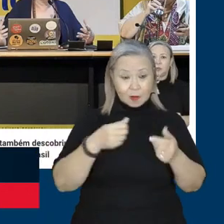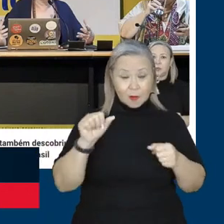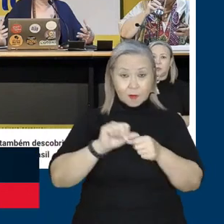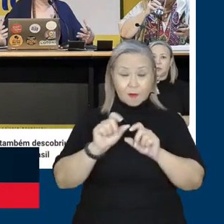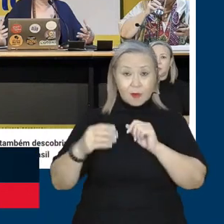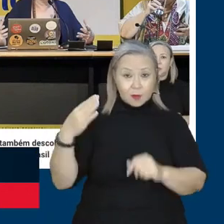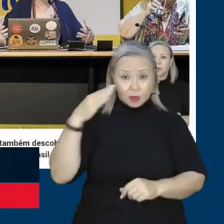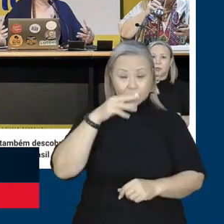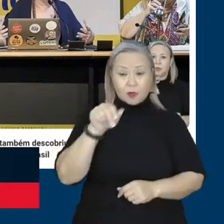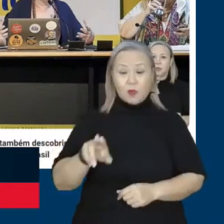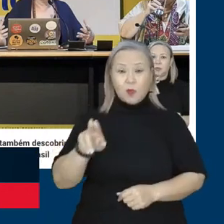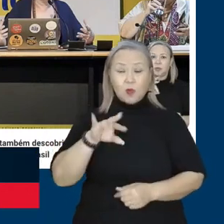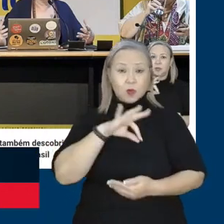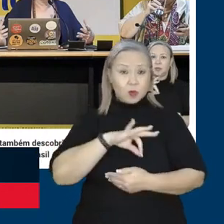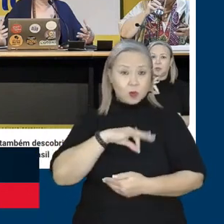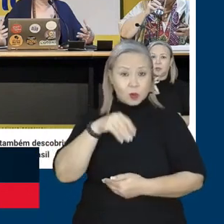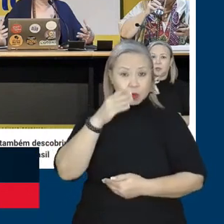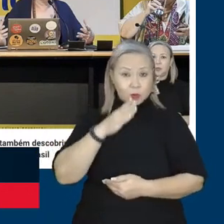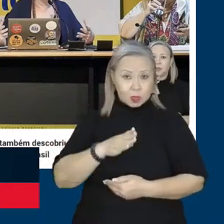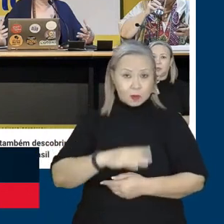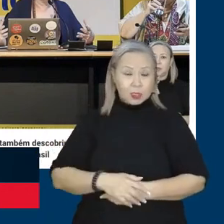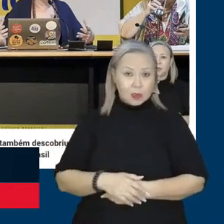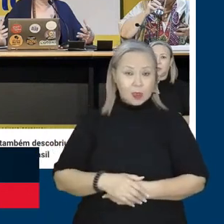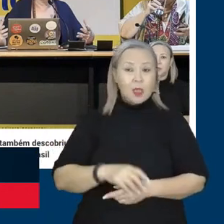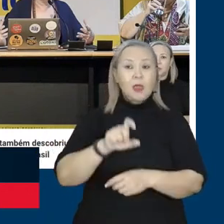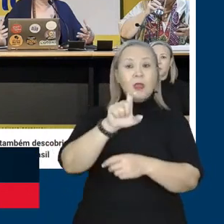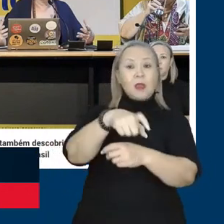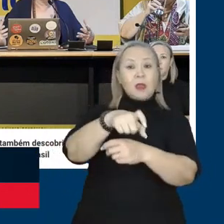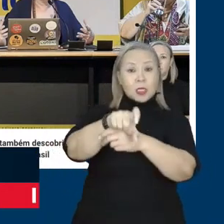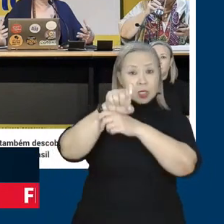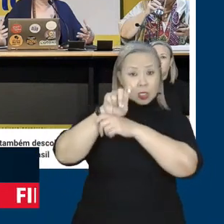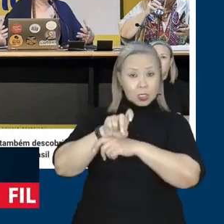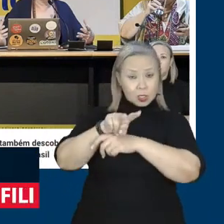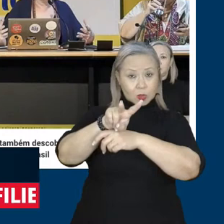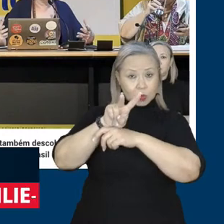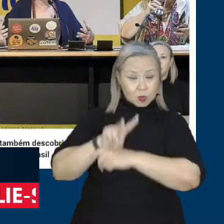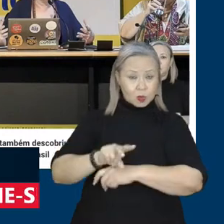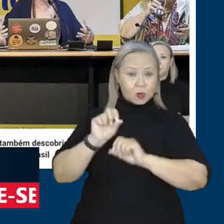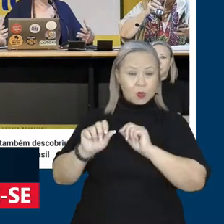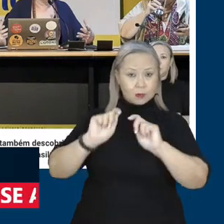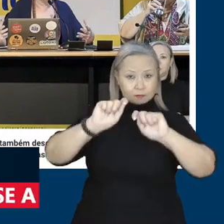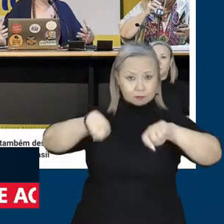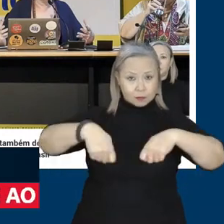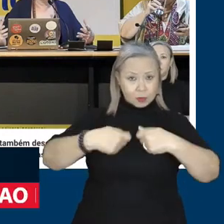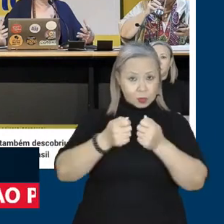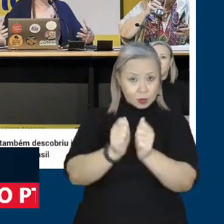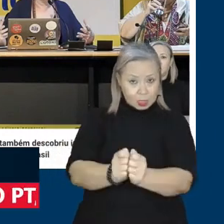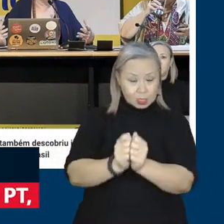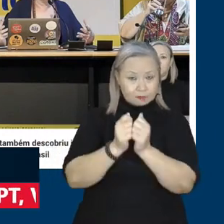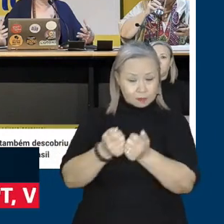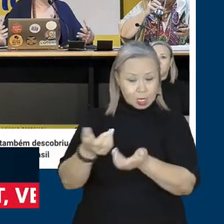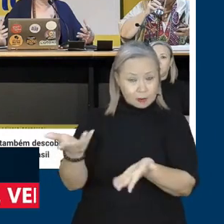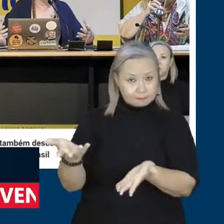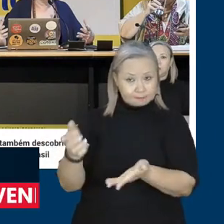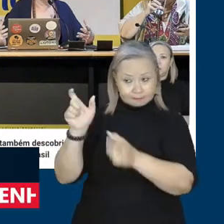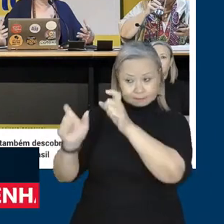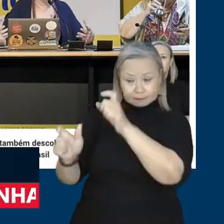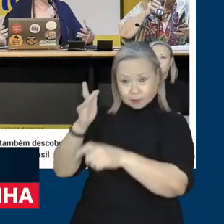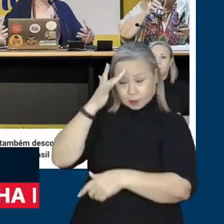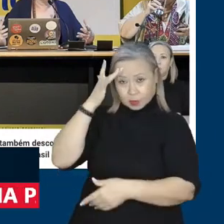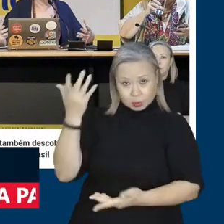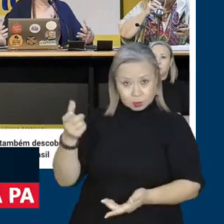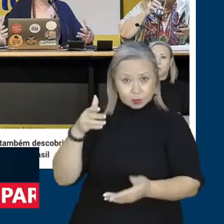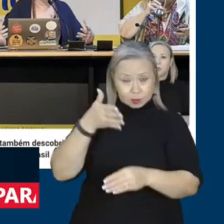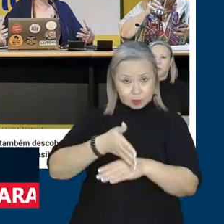no uso do auxílio Brasil e do crédito crédito consignado né para beneficiários do programa ou seja eles não